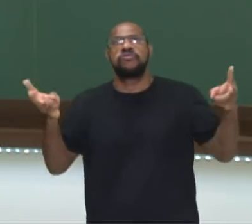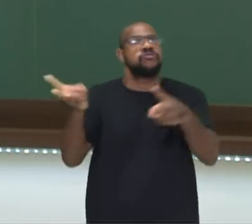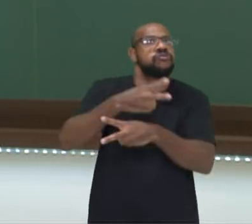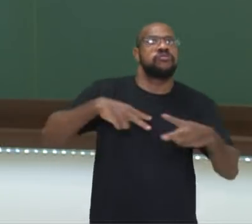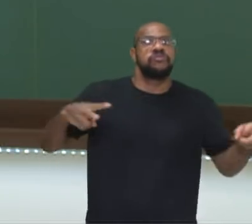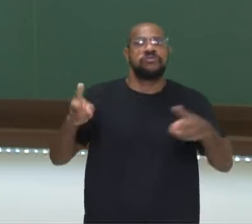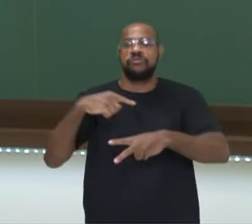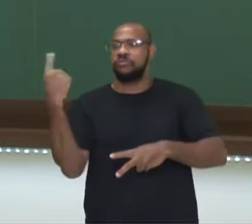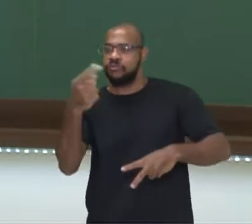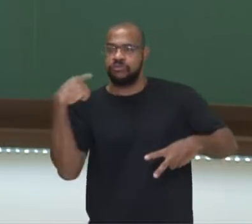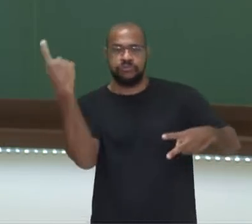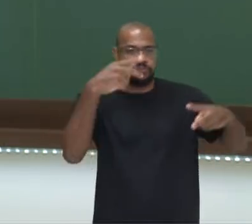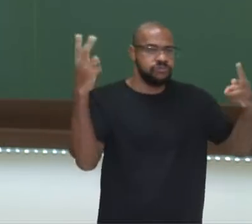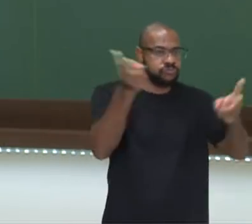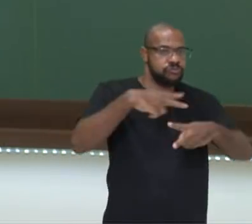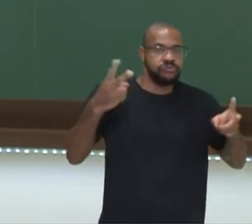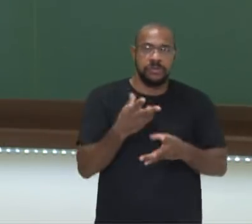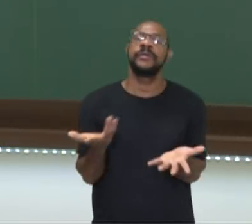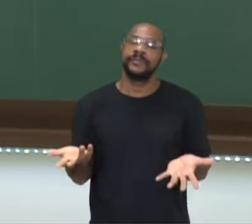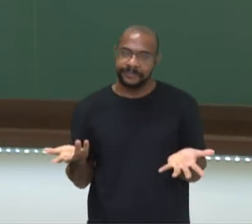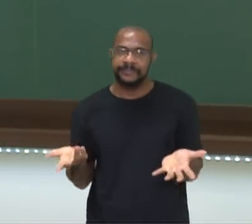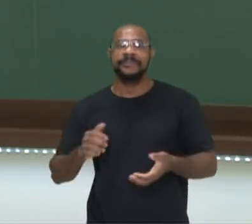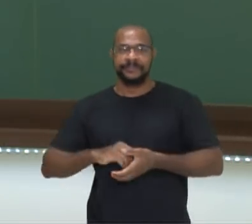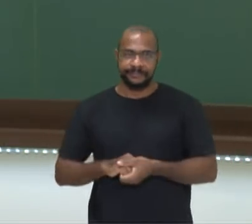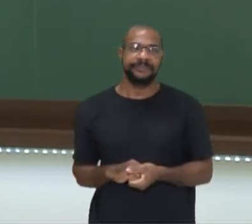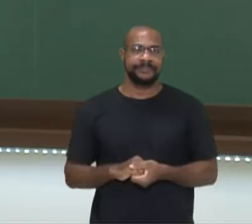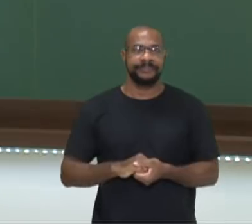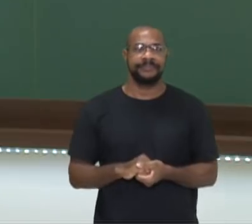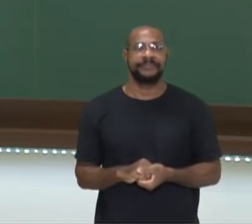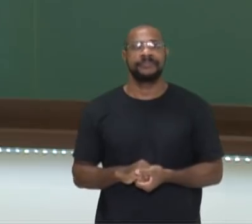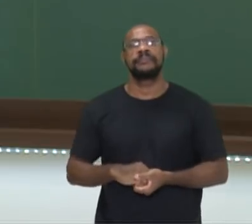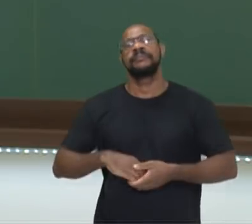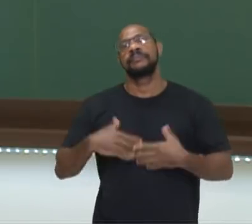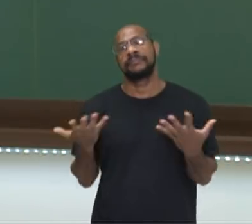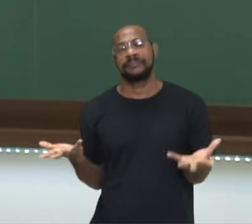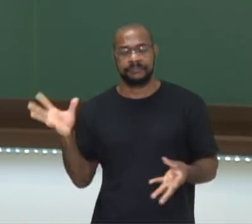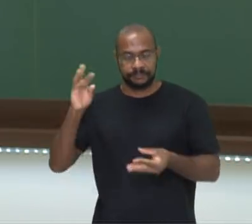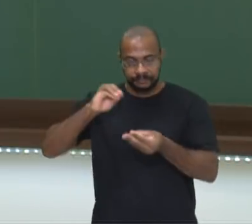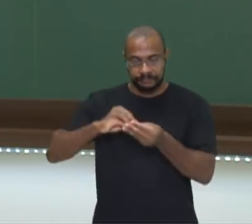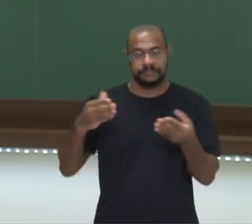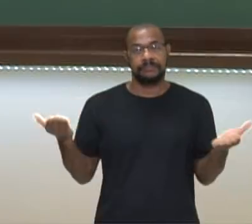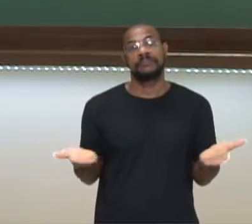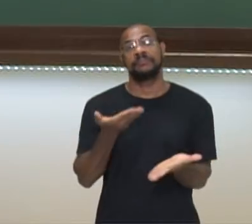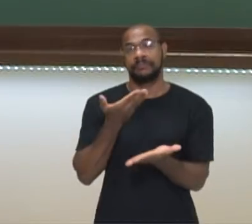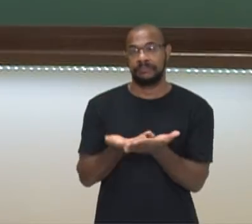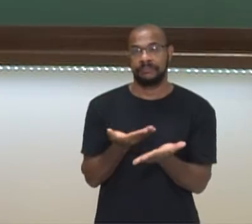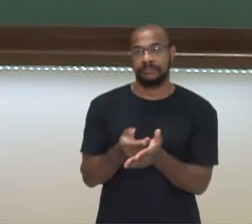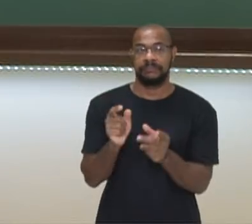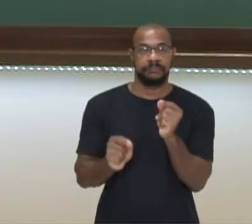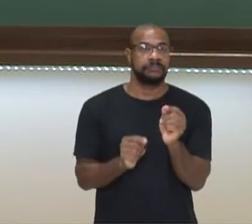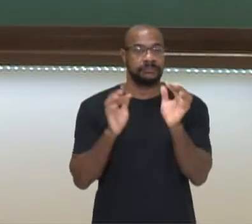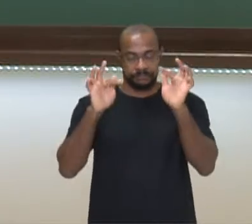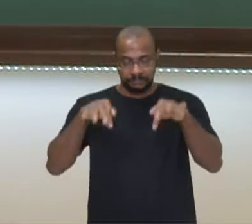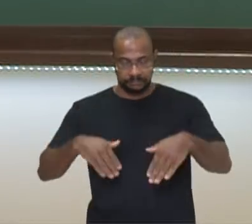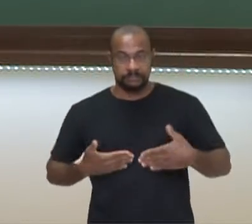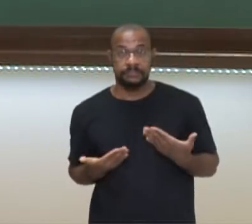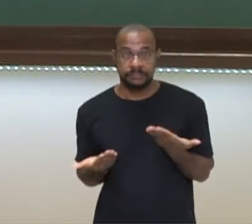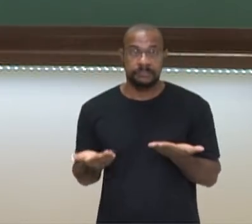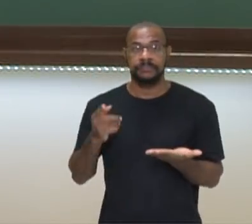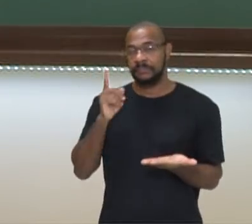vento. Acertou? Claro, né? Tava super fácil. Pessoal, nossa aula está terminando por aqui,